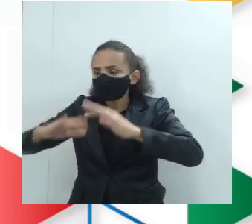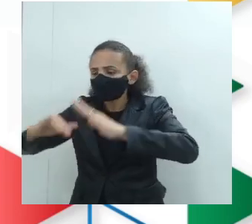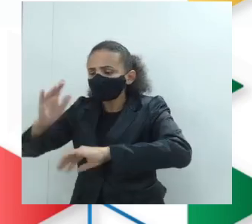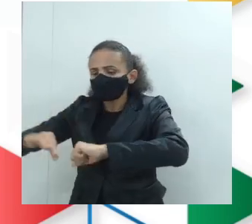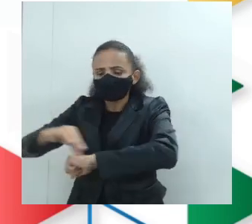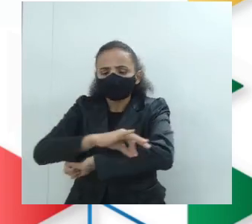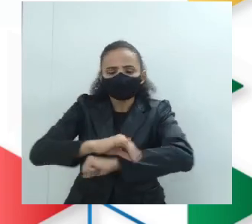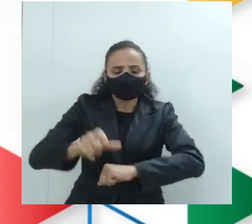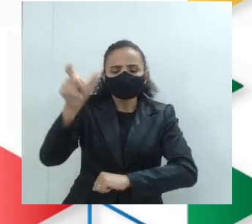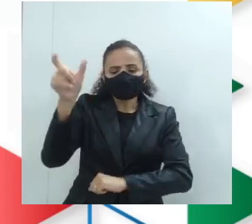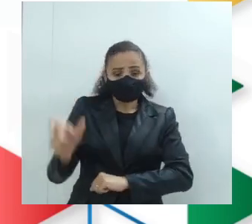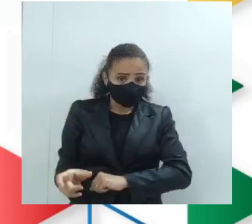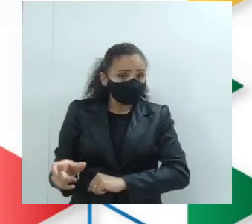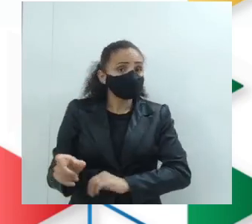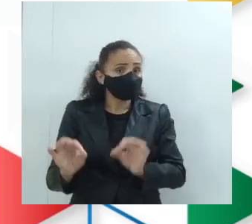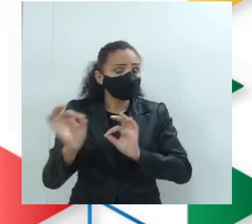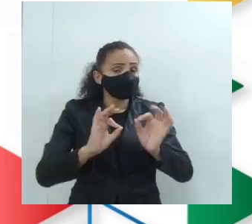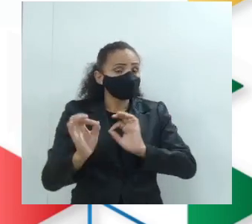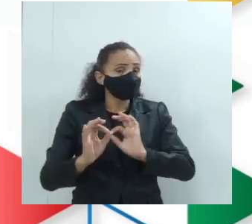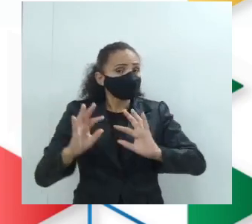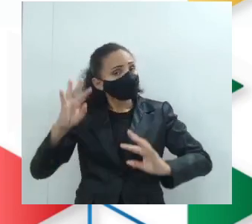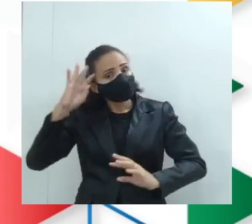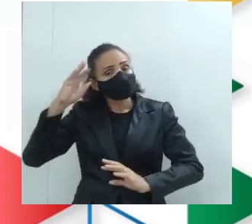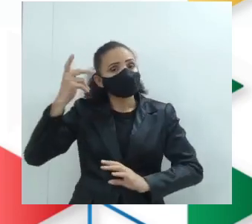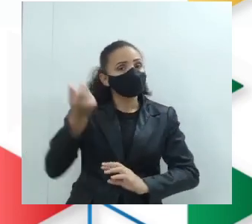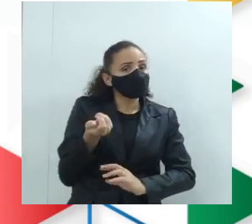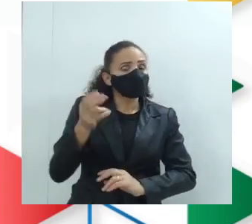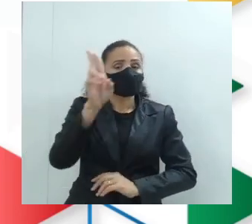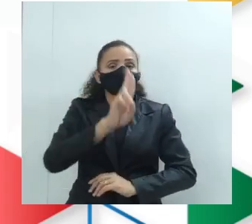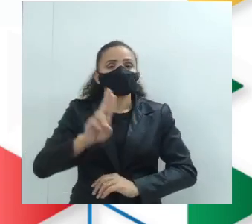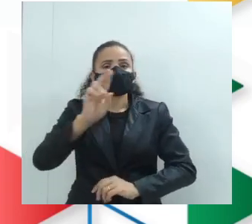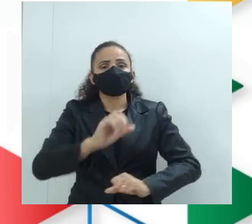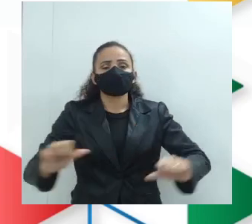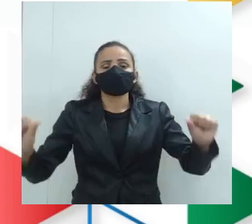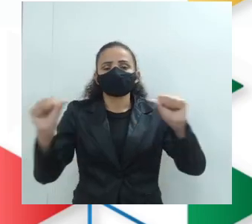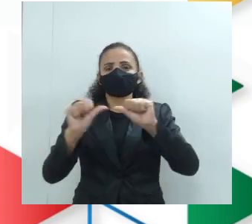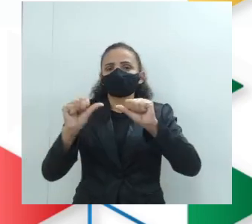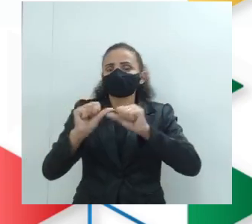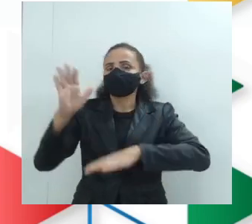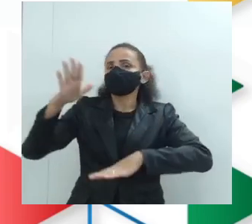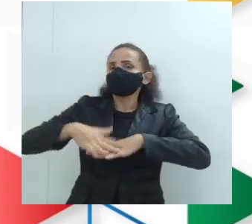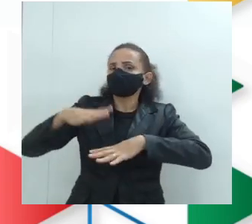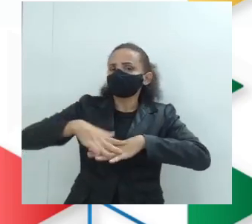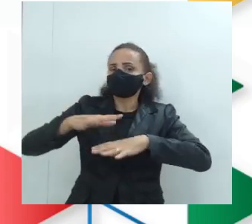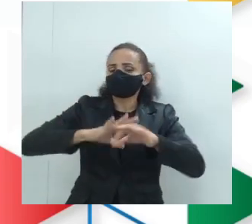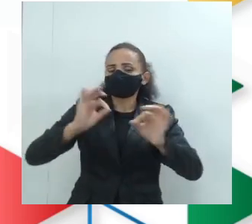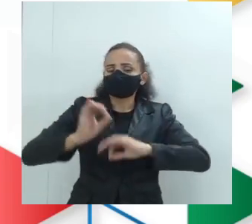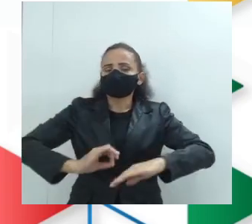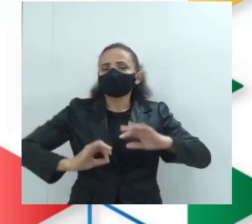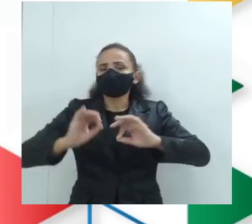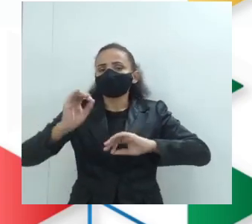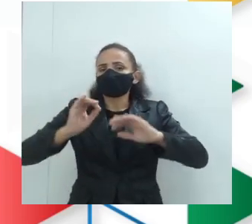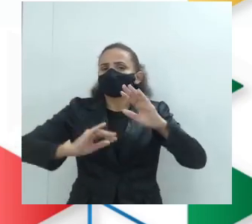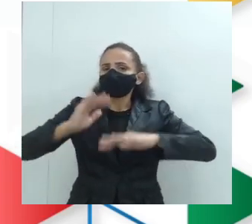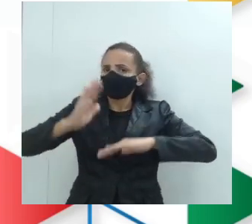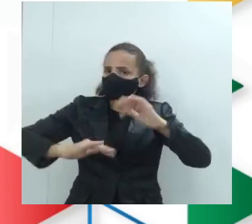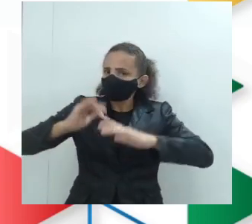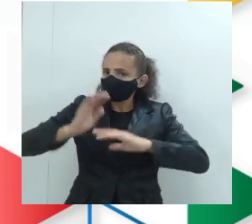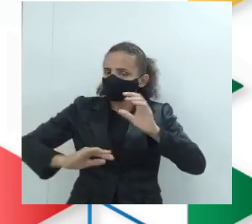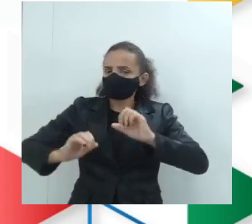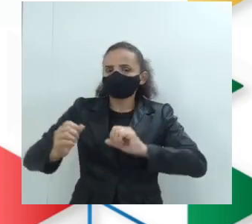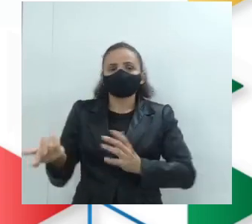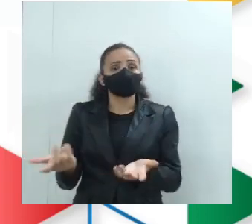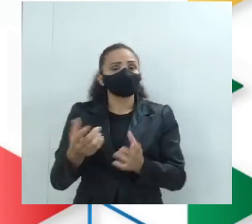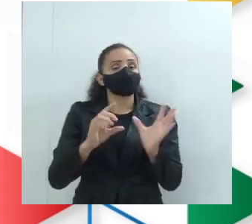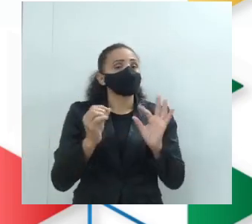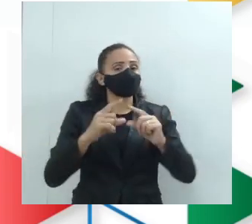de trabalhar essa coisa de uso da simetria, da matemática para o trabalho muito bem feito aí em Brasília.